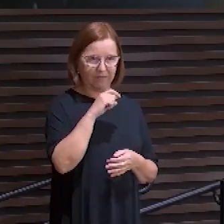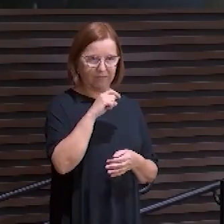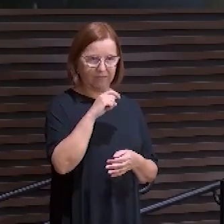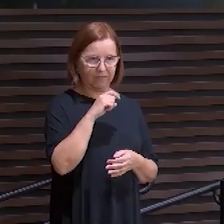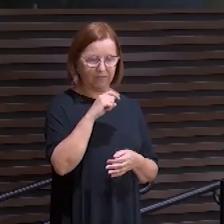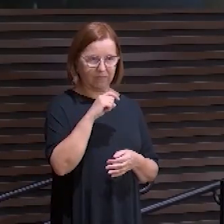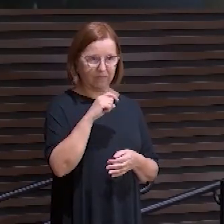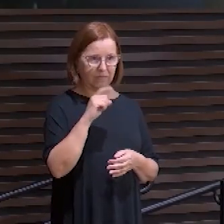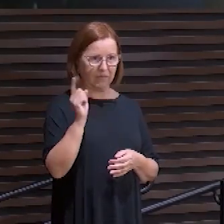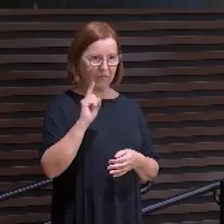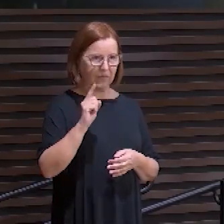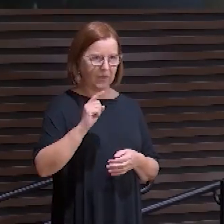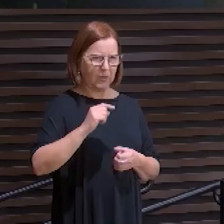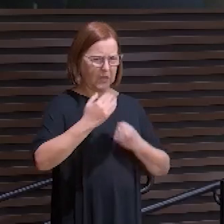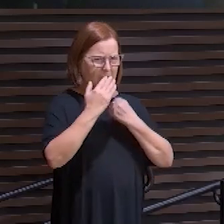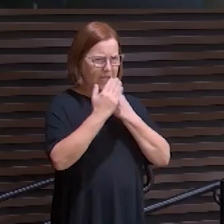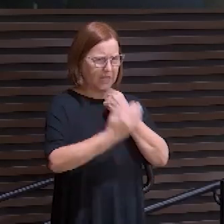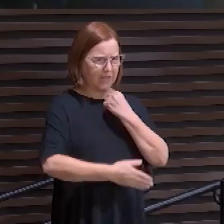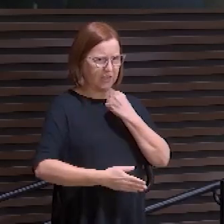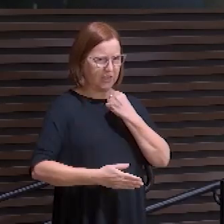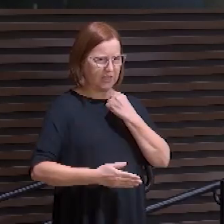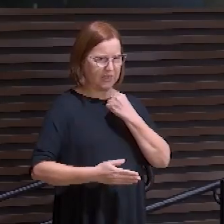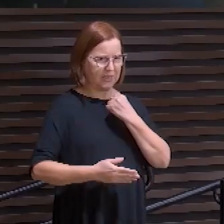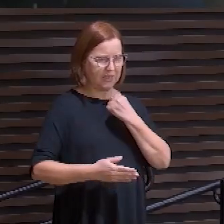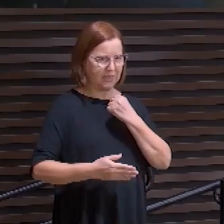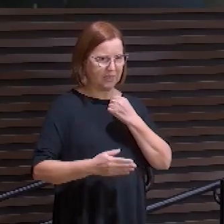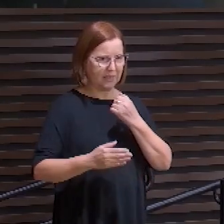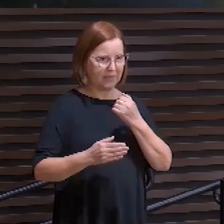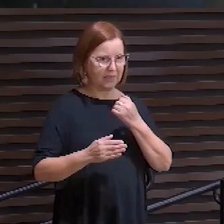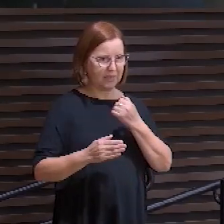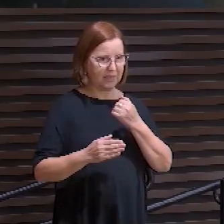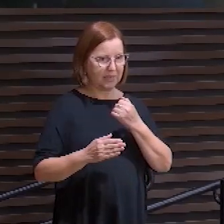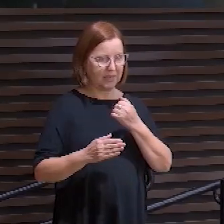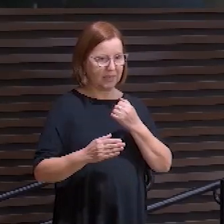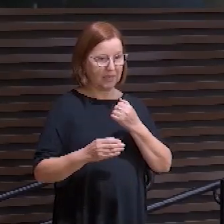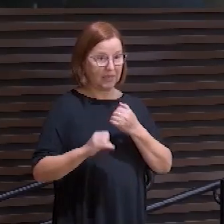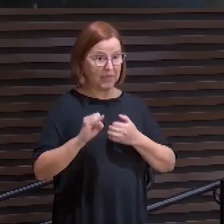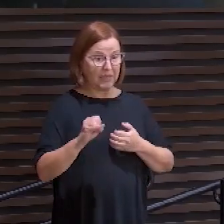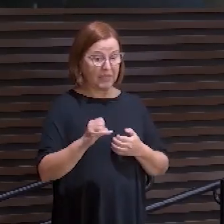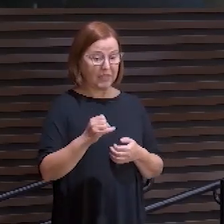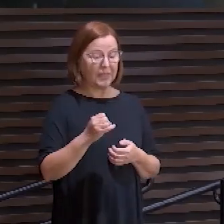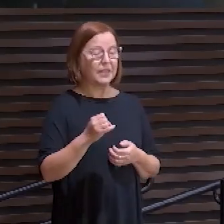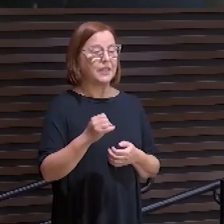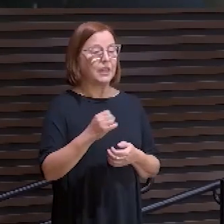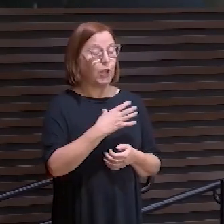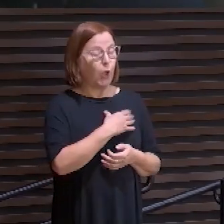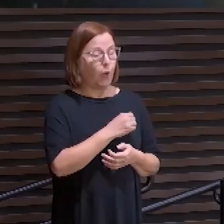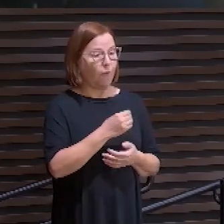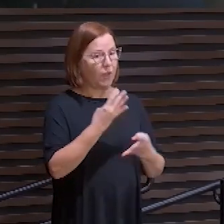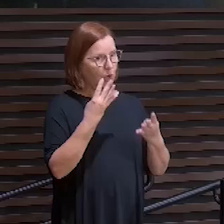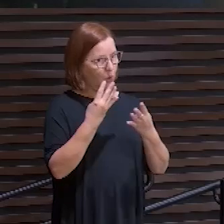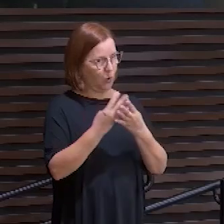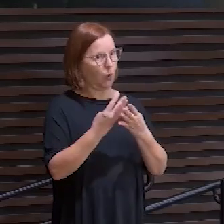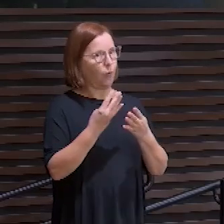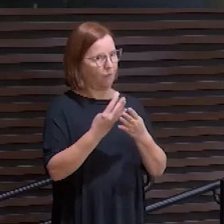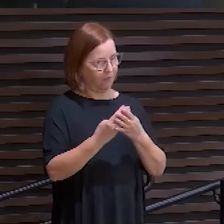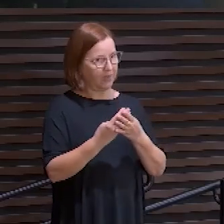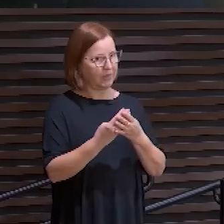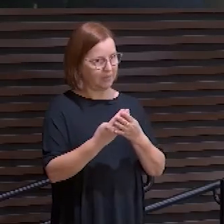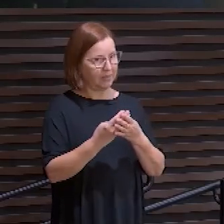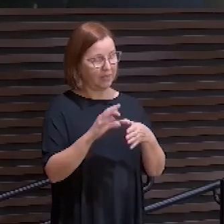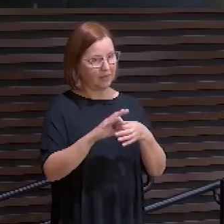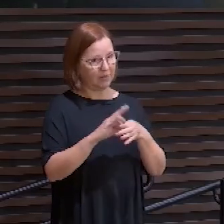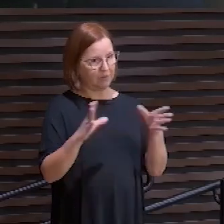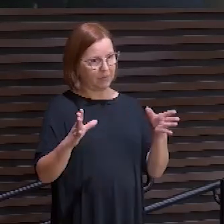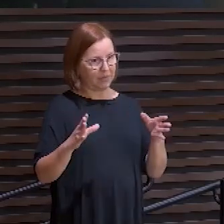não puna nenhuma falta que seja confessada livremente. Isso eu fiz bem com os meus filhos.